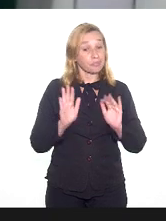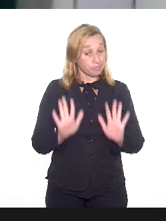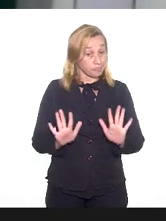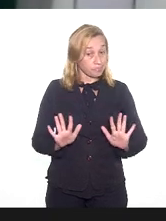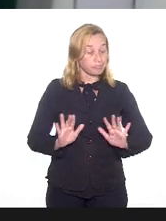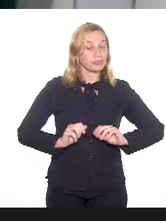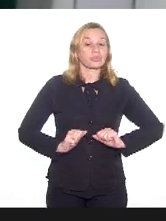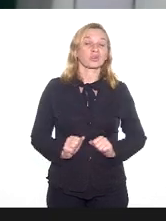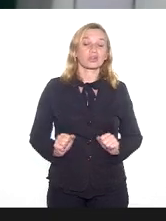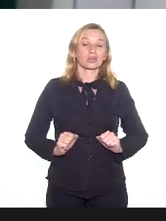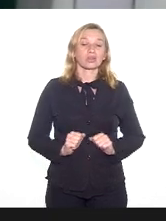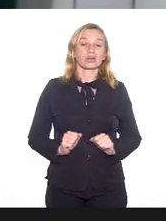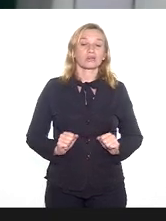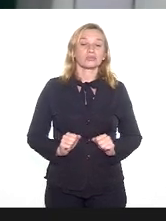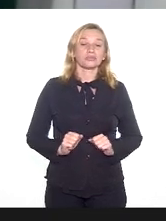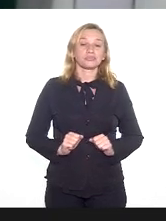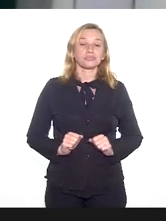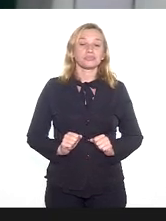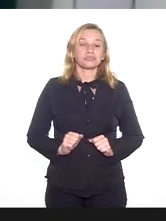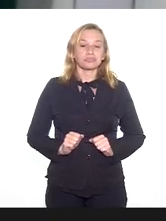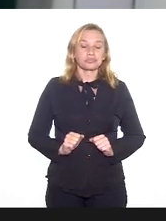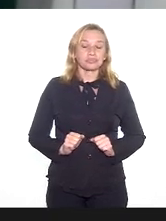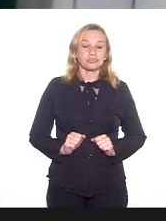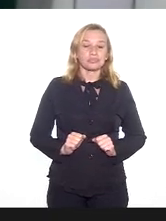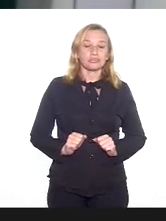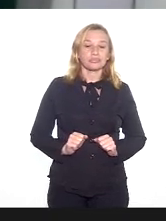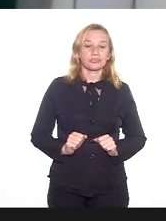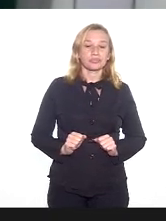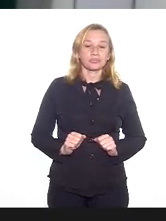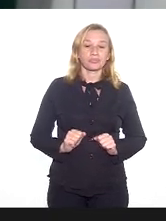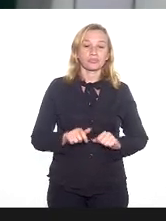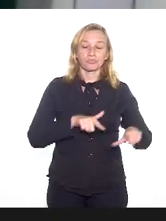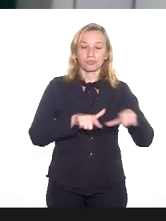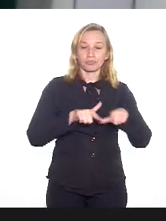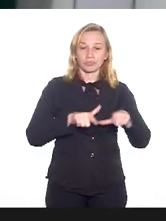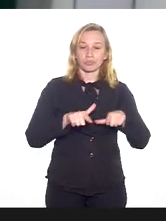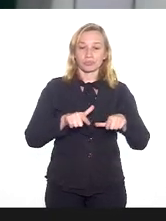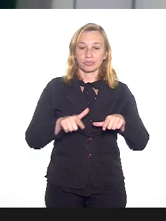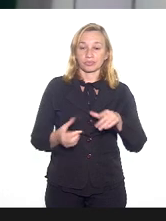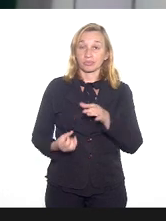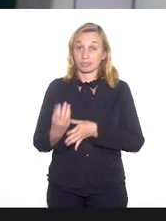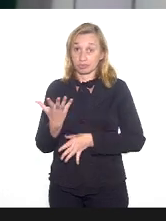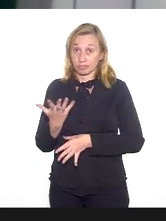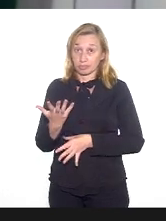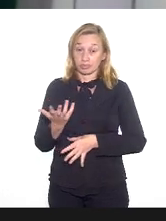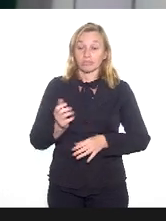Sobretudo porque, na medida em que essas operações eram feitas,